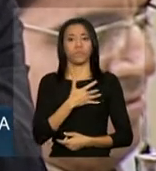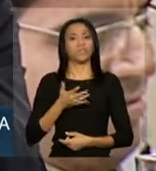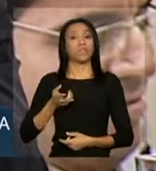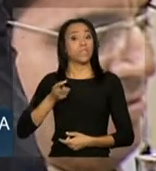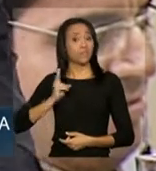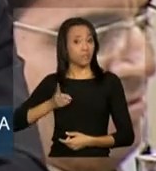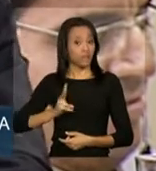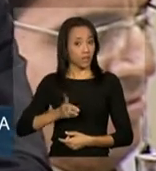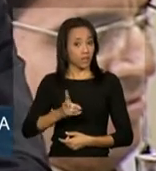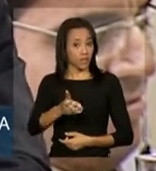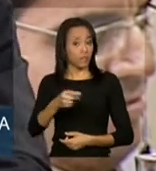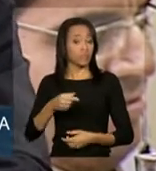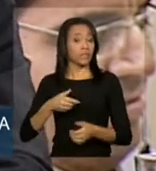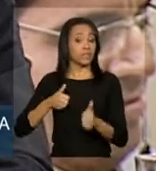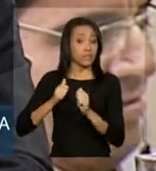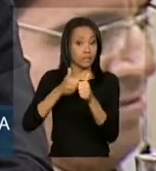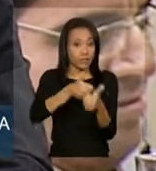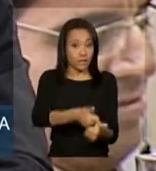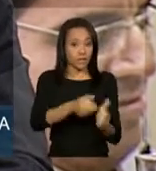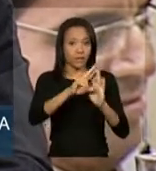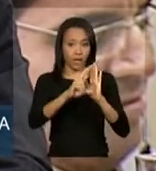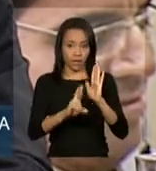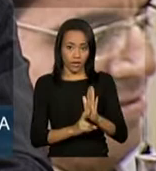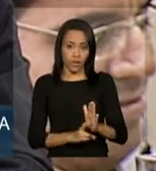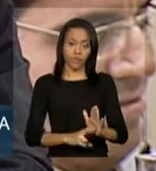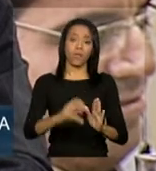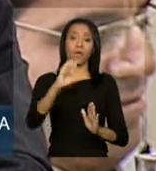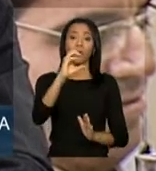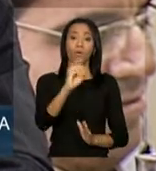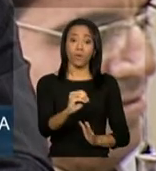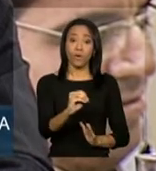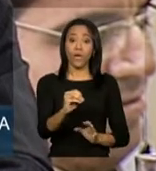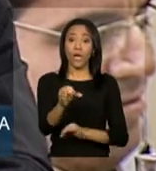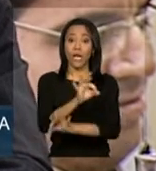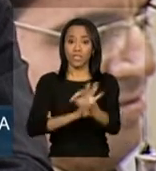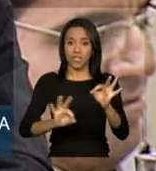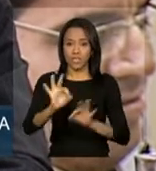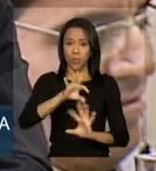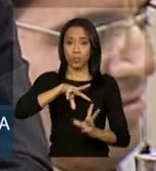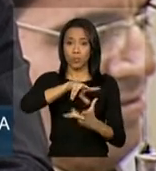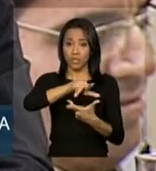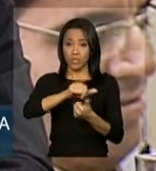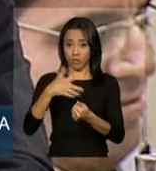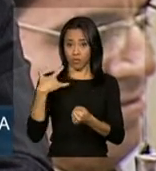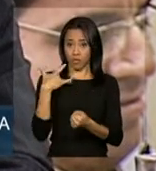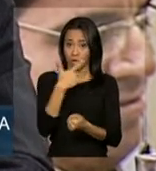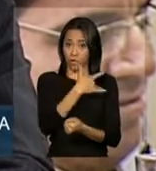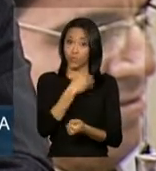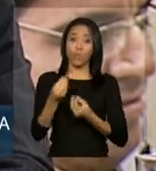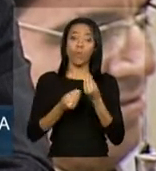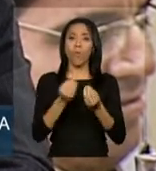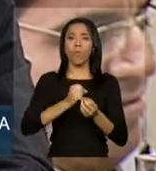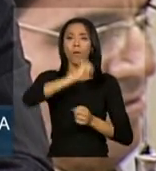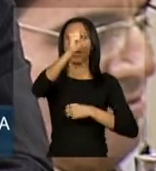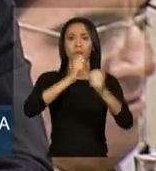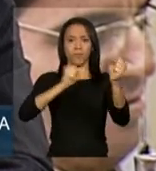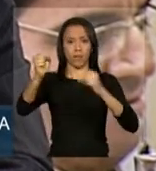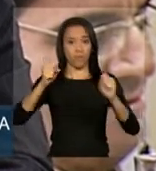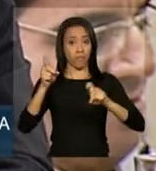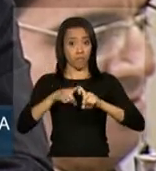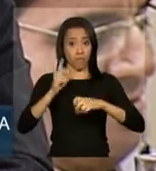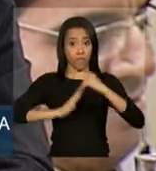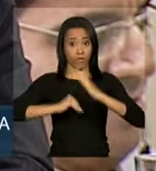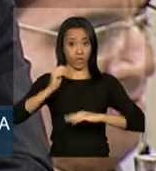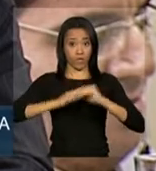signatário de recomendações da Organização Mundial de Saúde sobre recrutamento de profissionais sobretudo profissionais